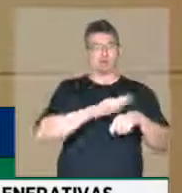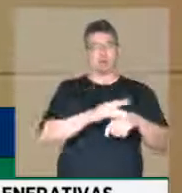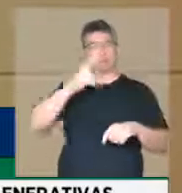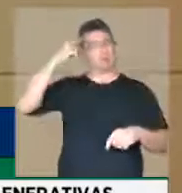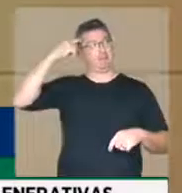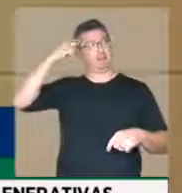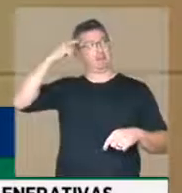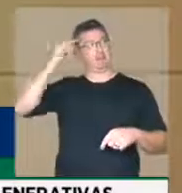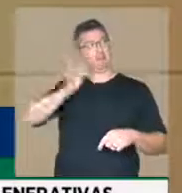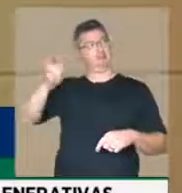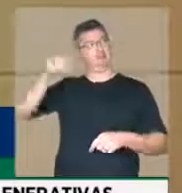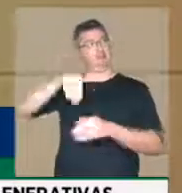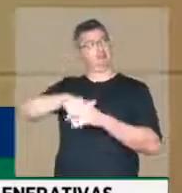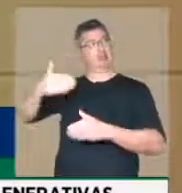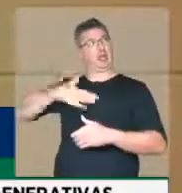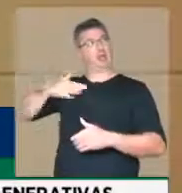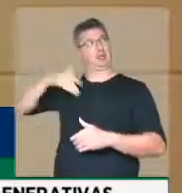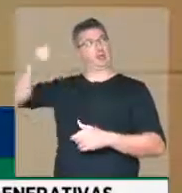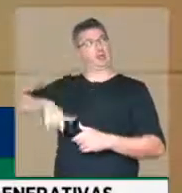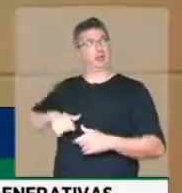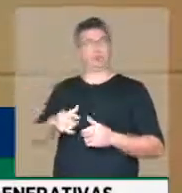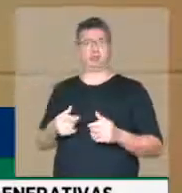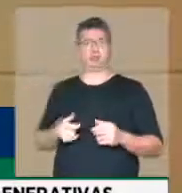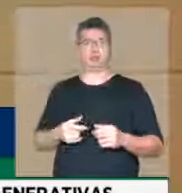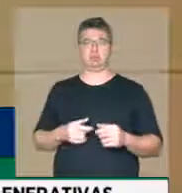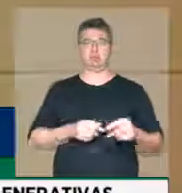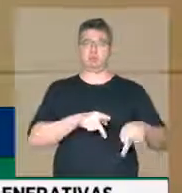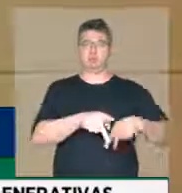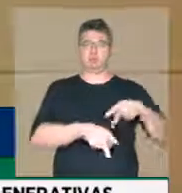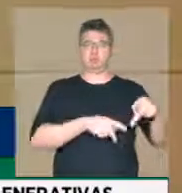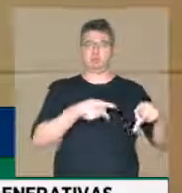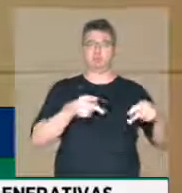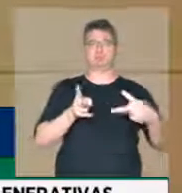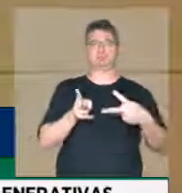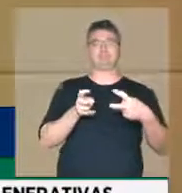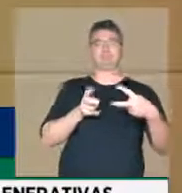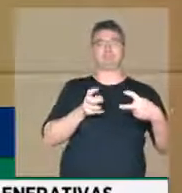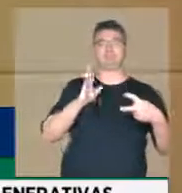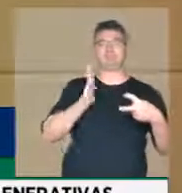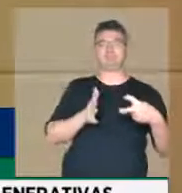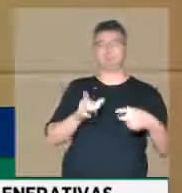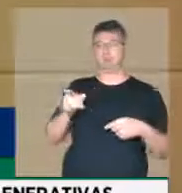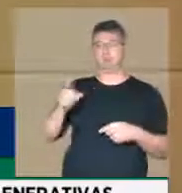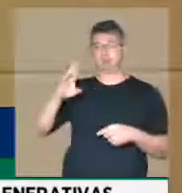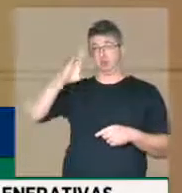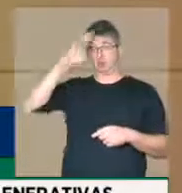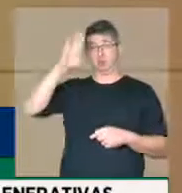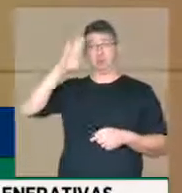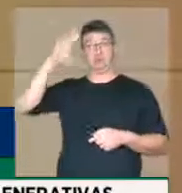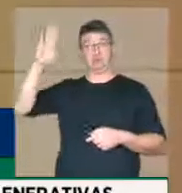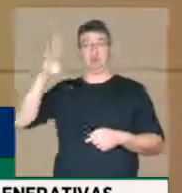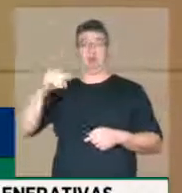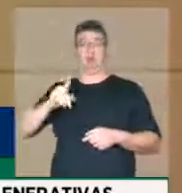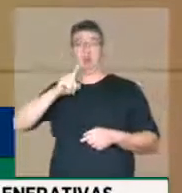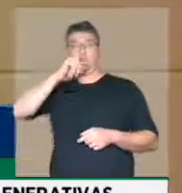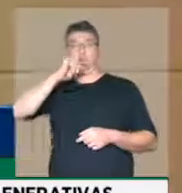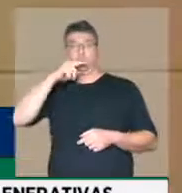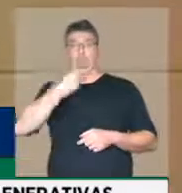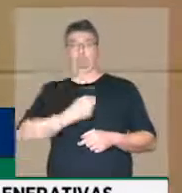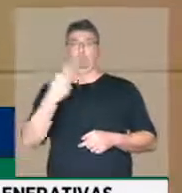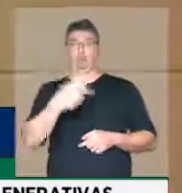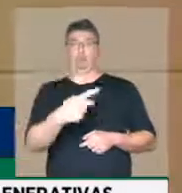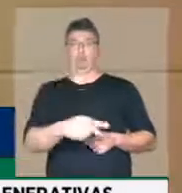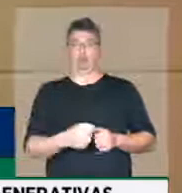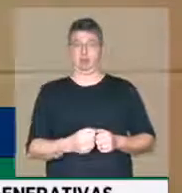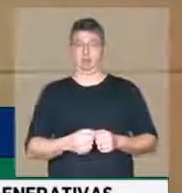sua reeleição. Os brasileiros estão se dando conta de que Bolsonaro é o maior risco para suas próprias vidas.